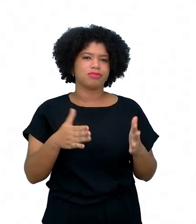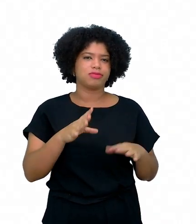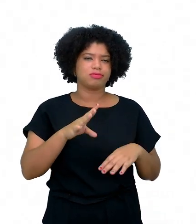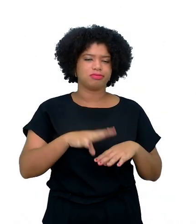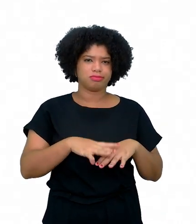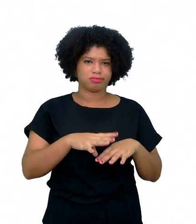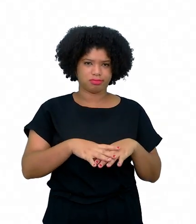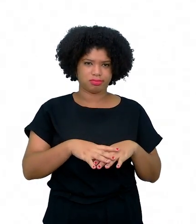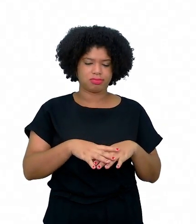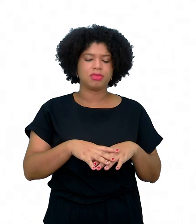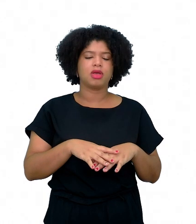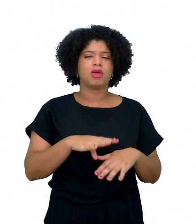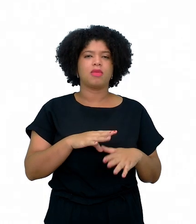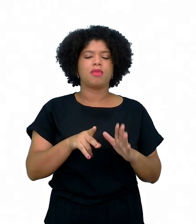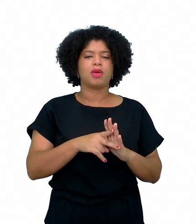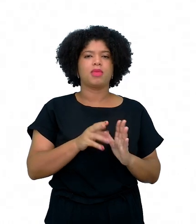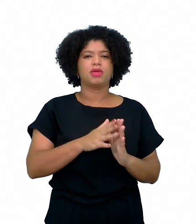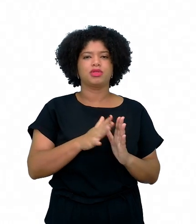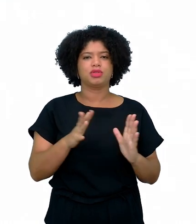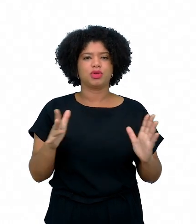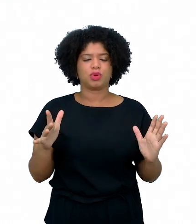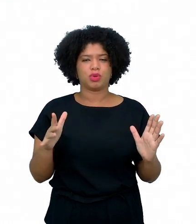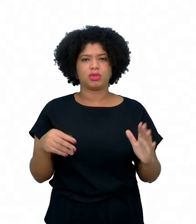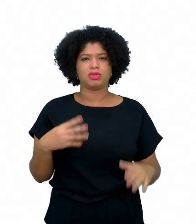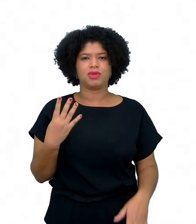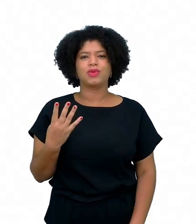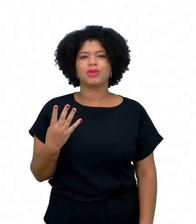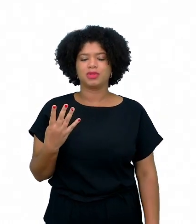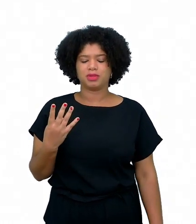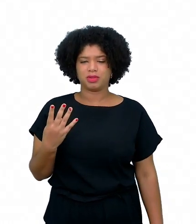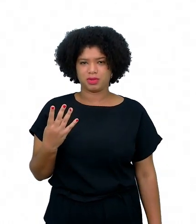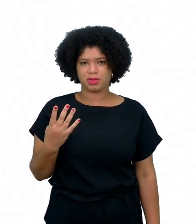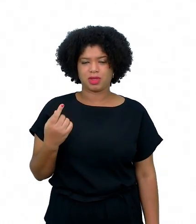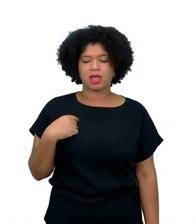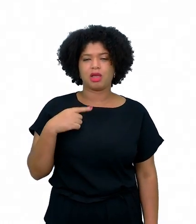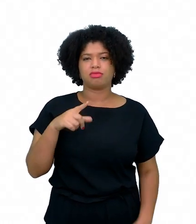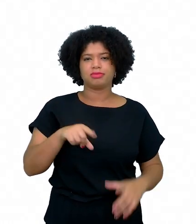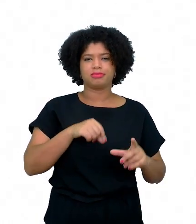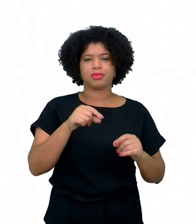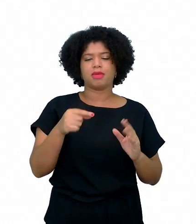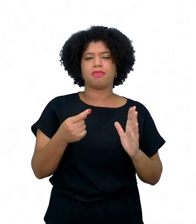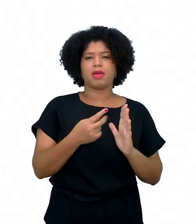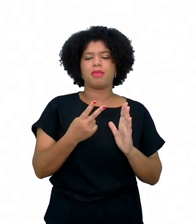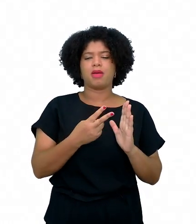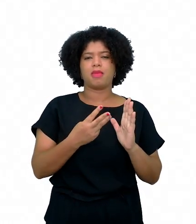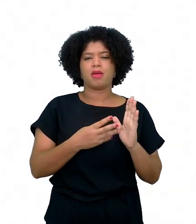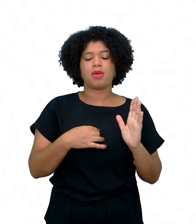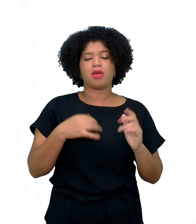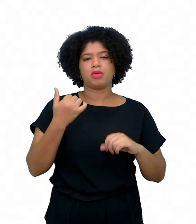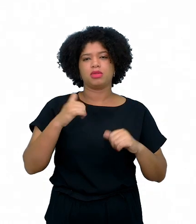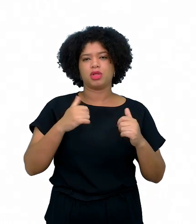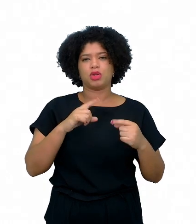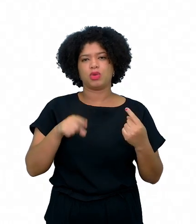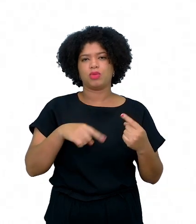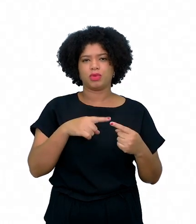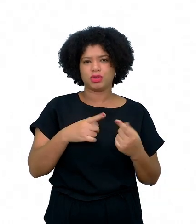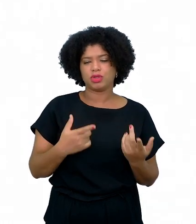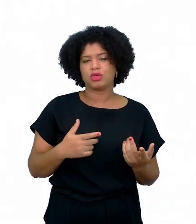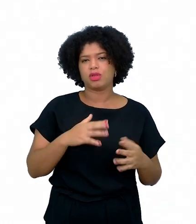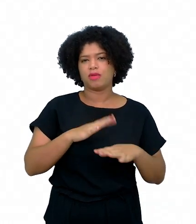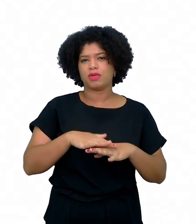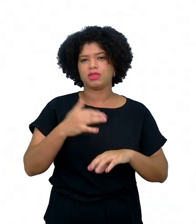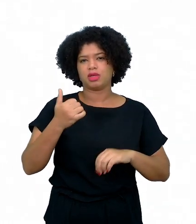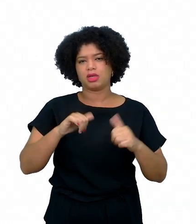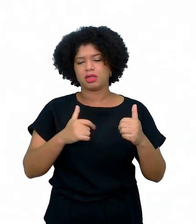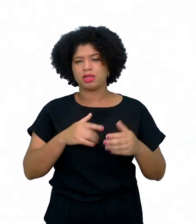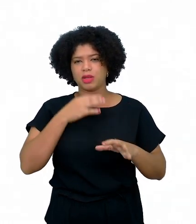trabalhando na sequência? 4. Né, que eu vou elencar. Eu analiso os objetivos, eu faço uma